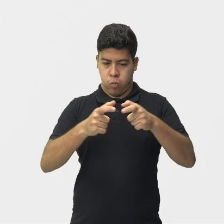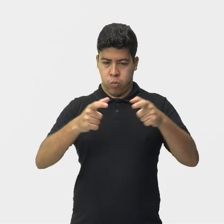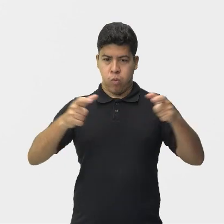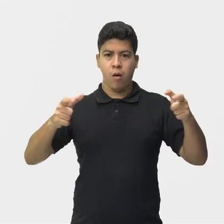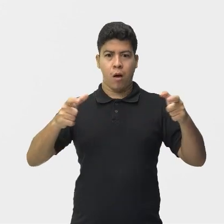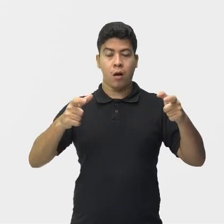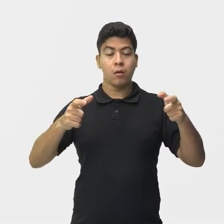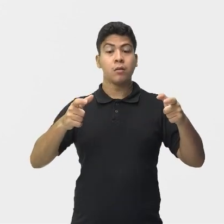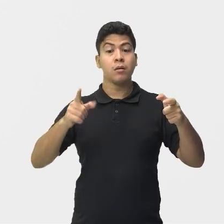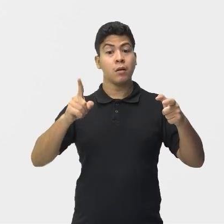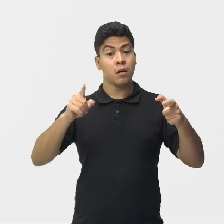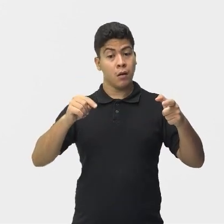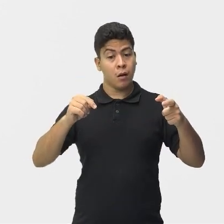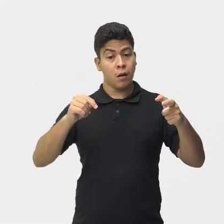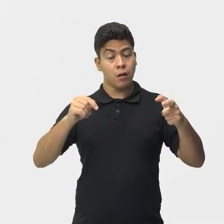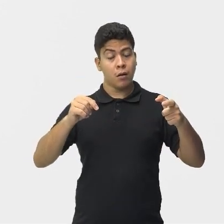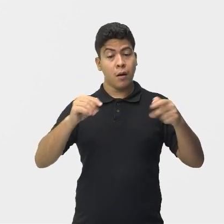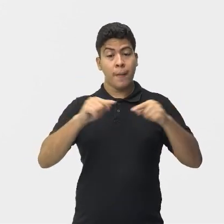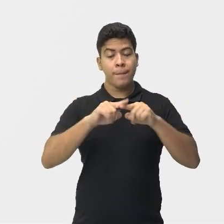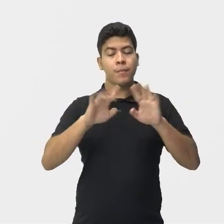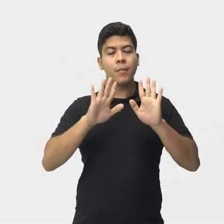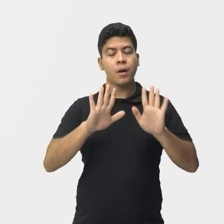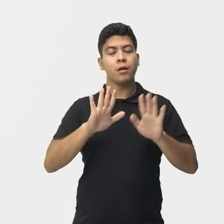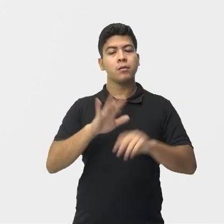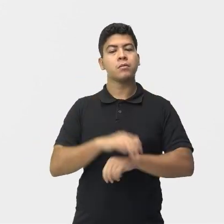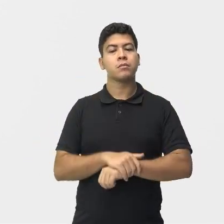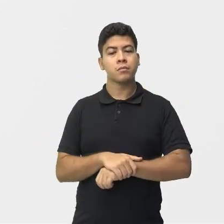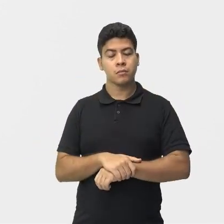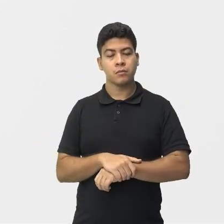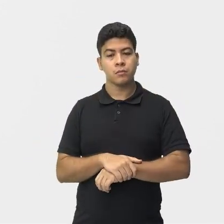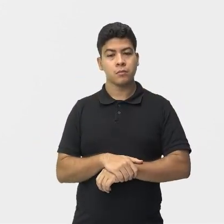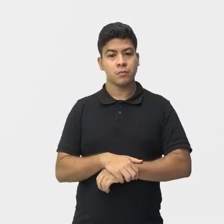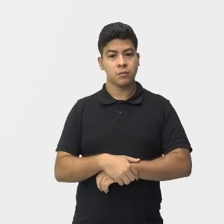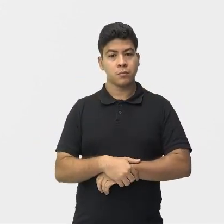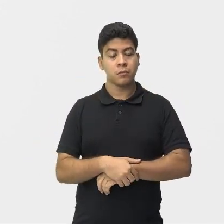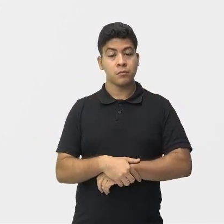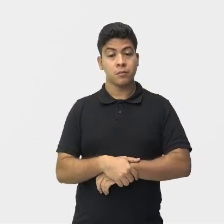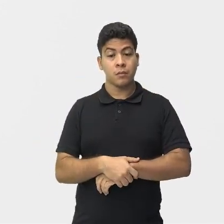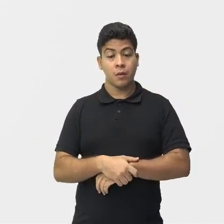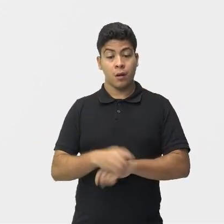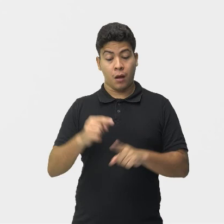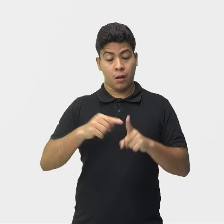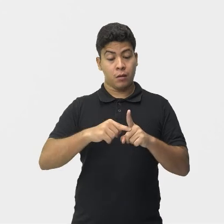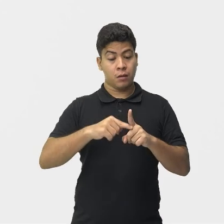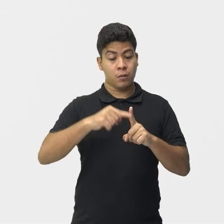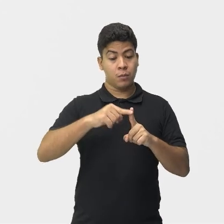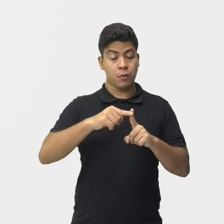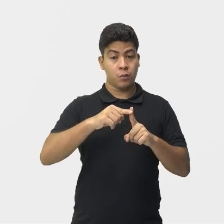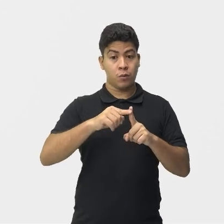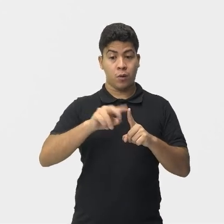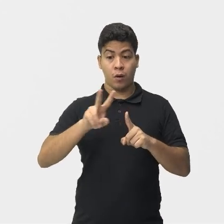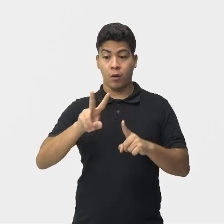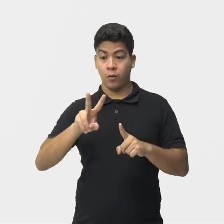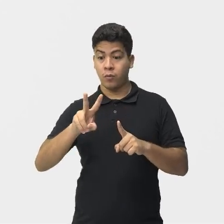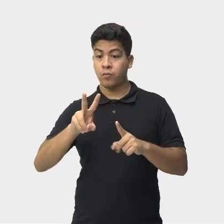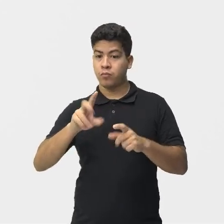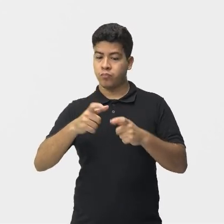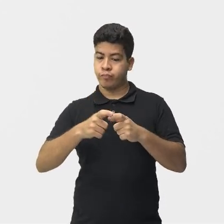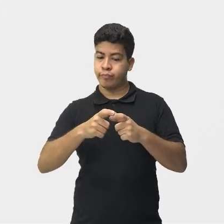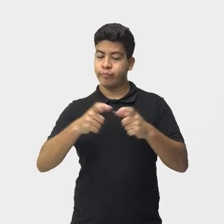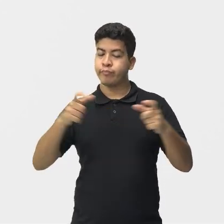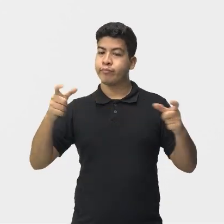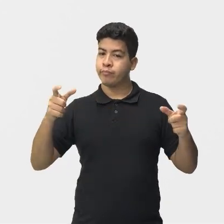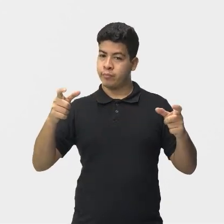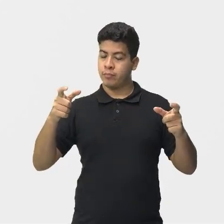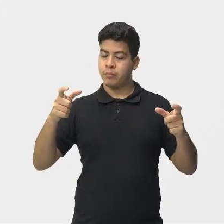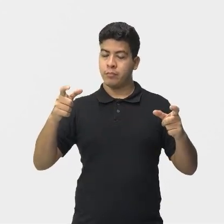permanece constante, mas a temperatura e o volume aumentam. Tá? É